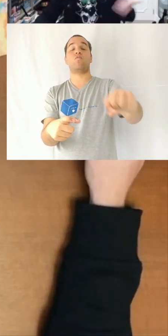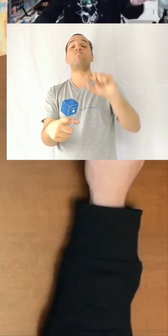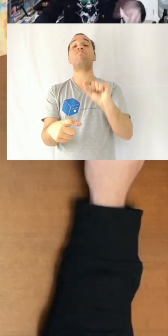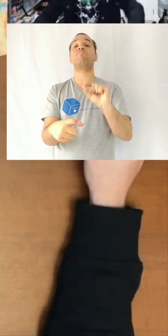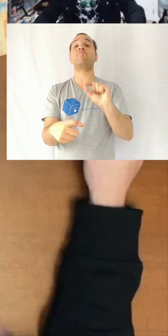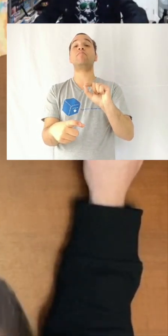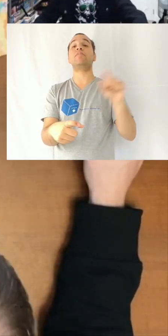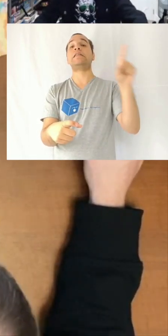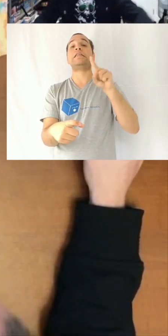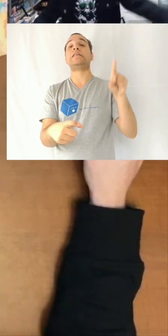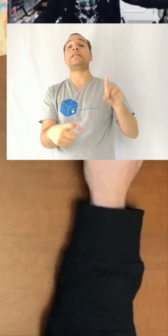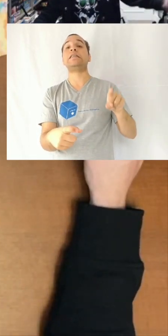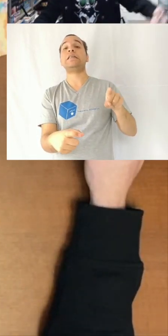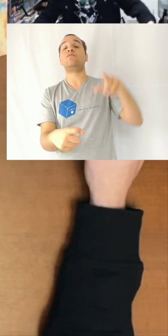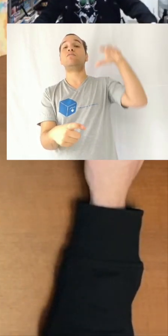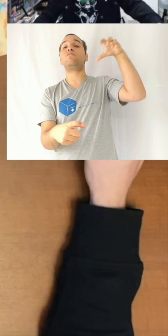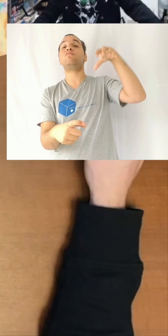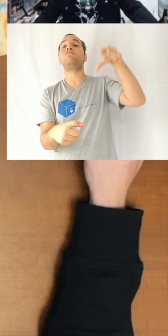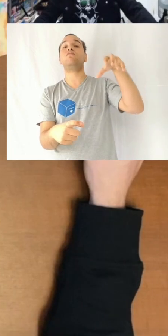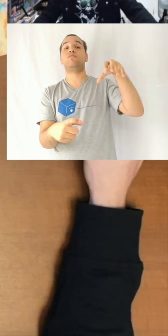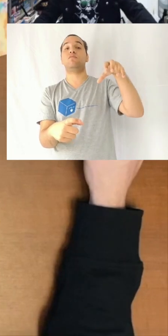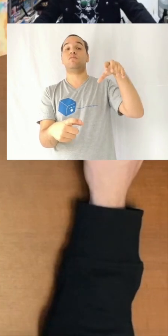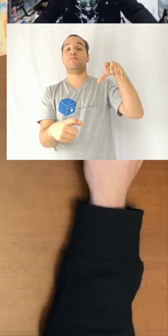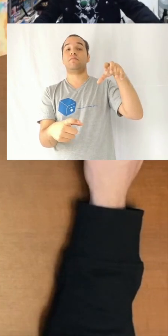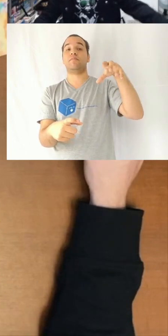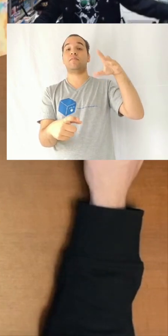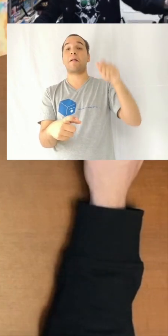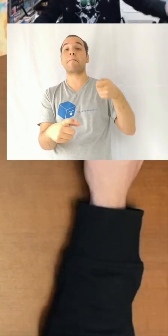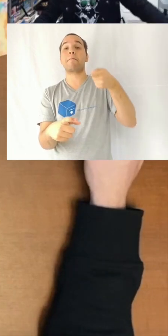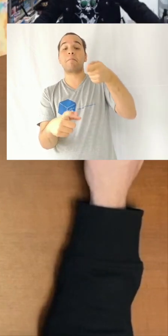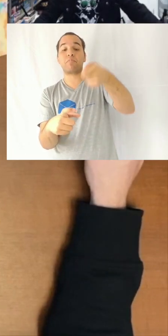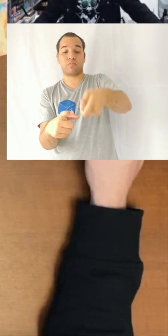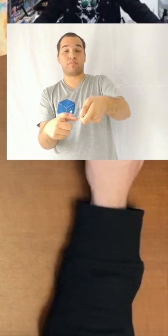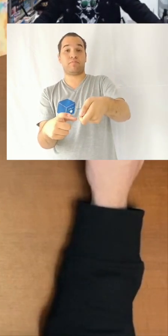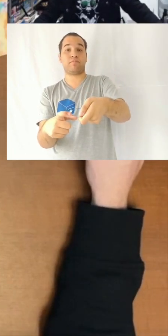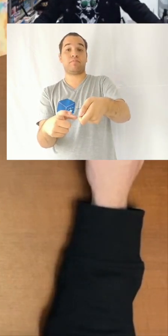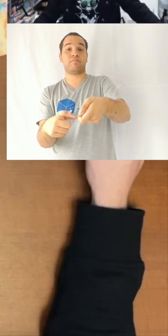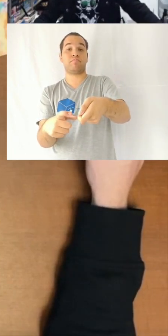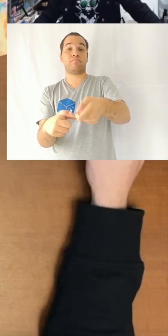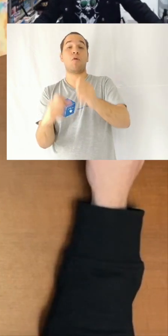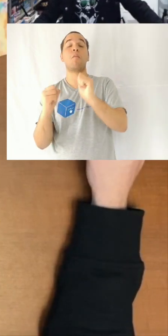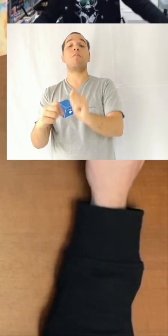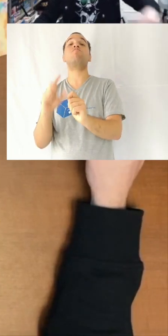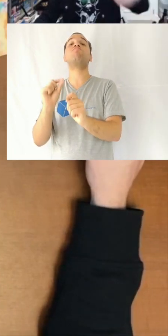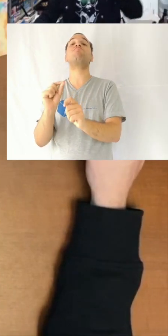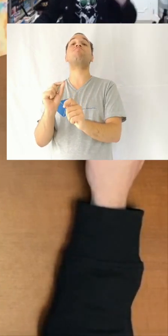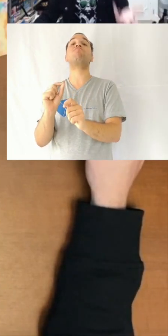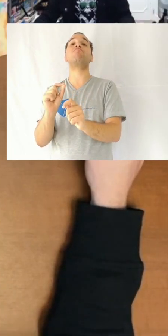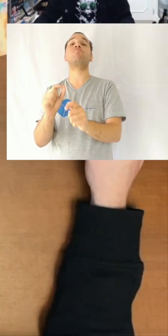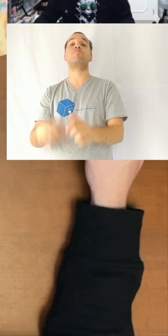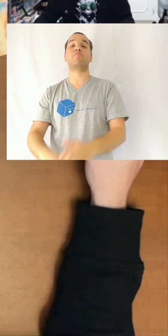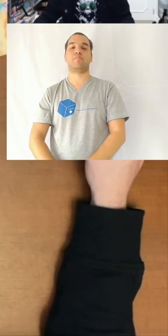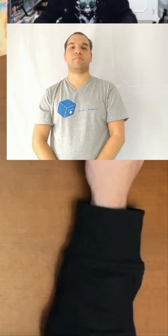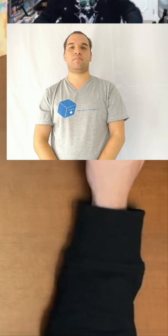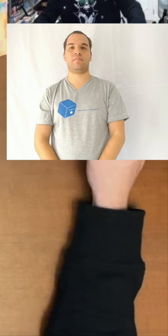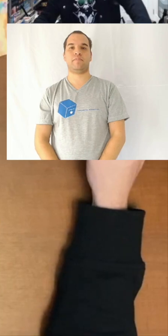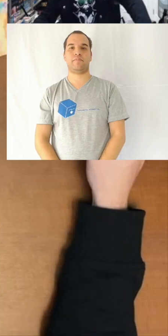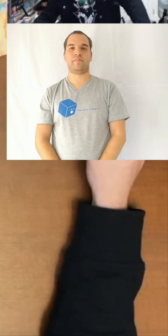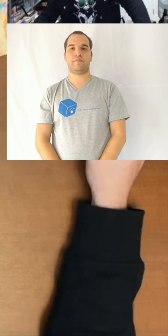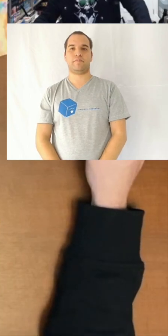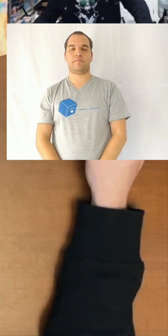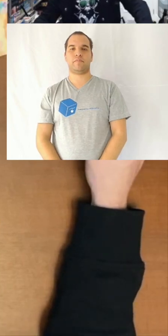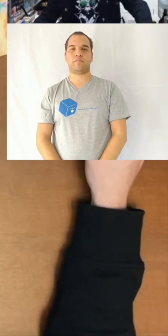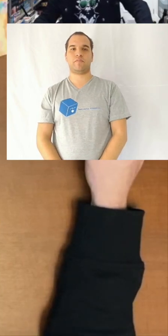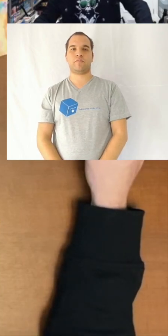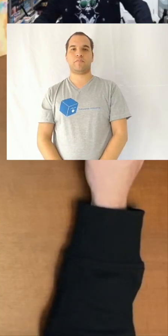carta aqui e compraria para a mão dele. Por exemplo, esta aqui é uma tempestade de raios, ok? E baixar uma carta, ele vai